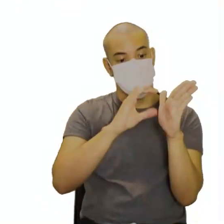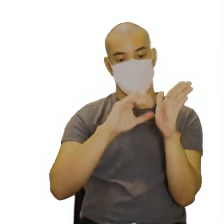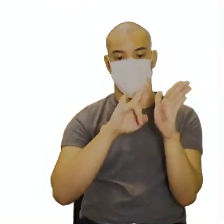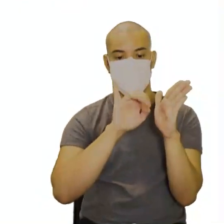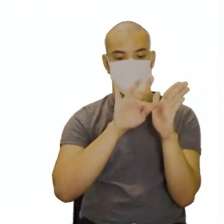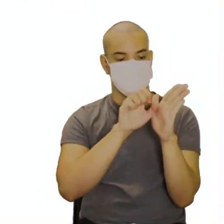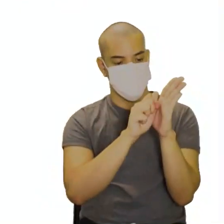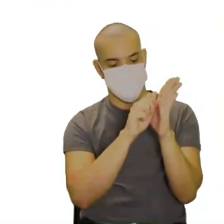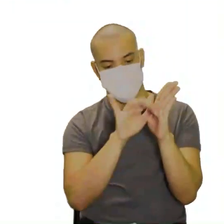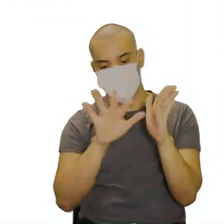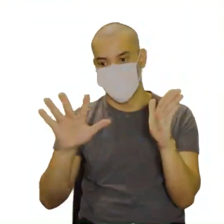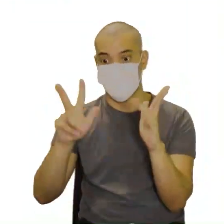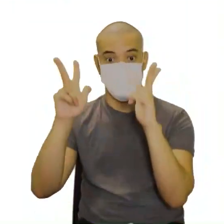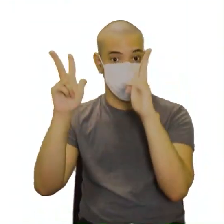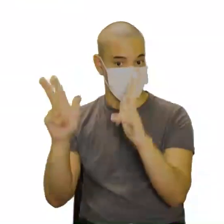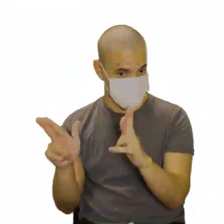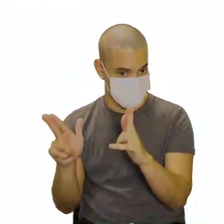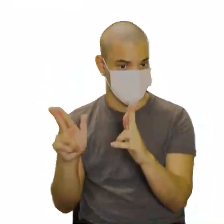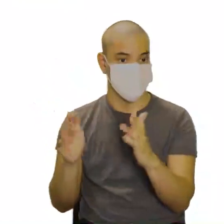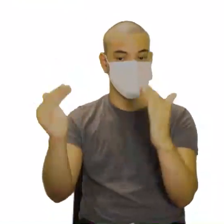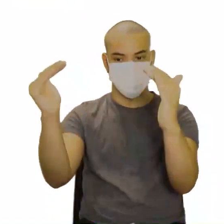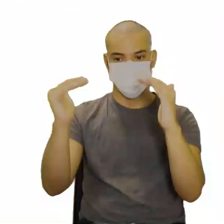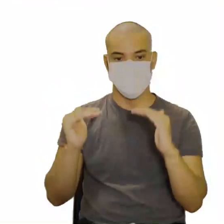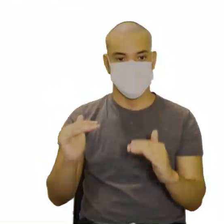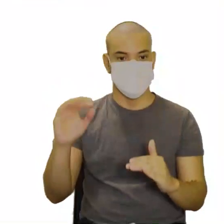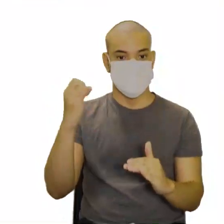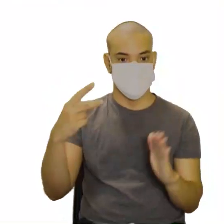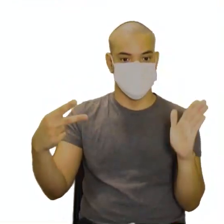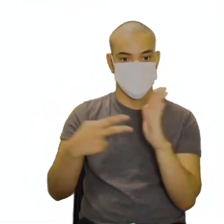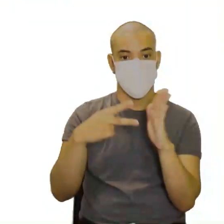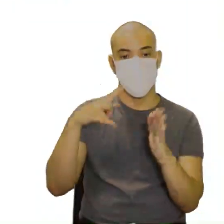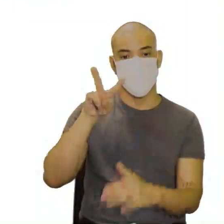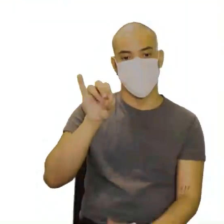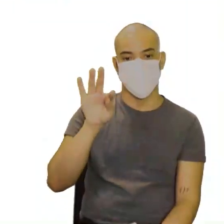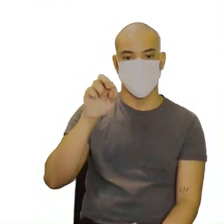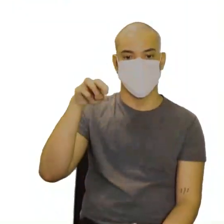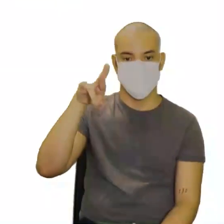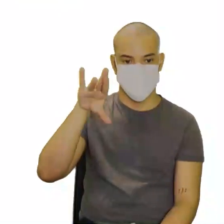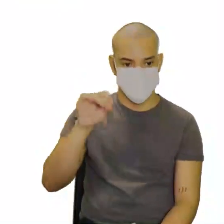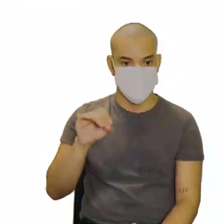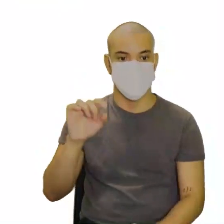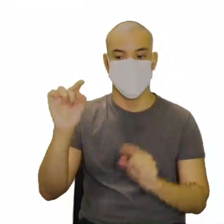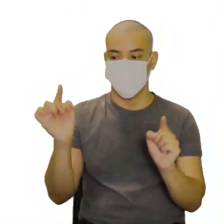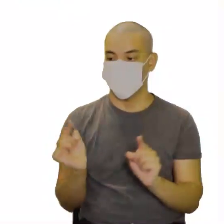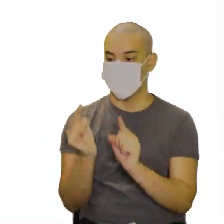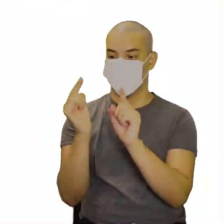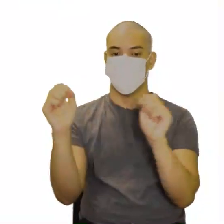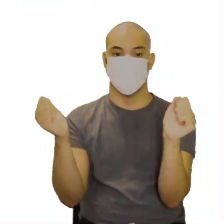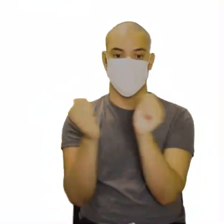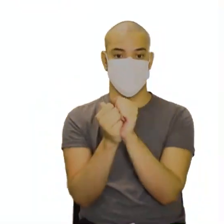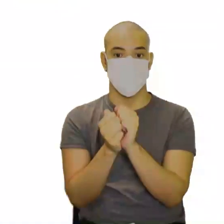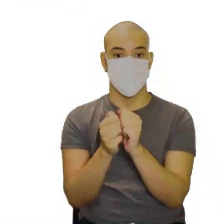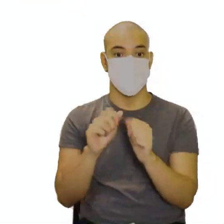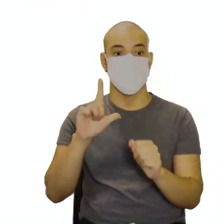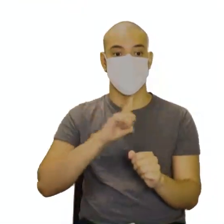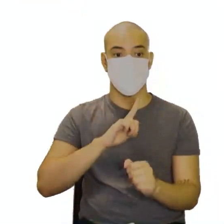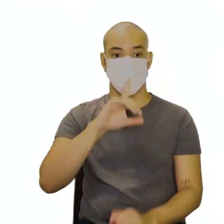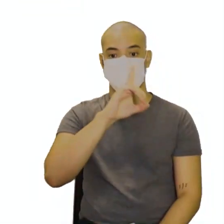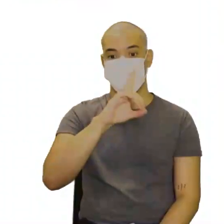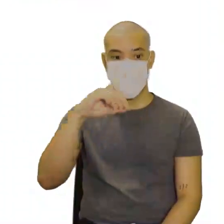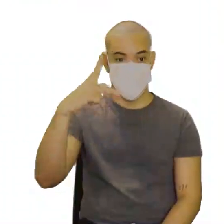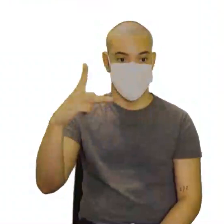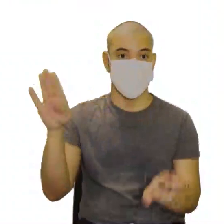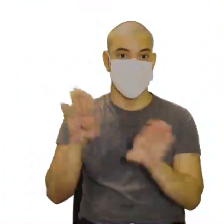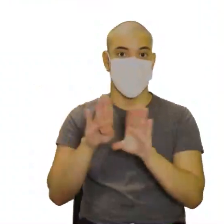corrente. E se ligarmos um voltímetro nos terminais do primeiro arranjo, ele indicará uma diferença de potencial